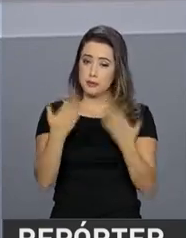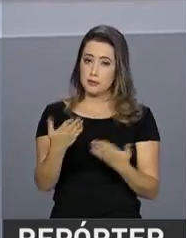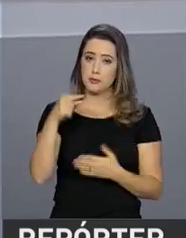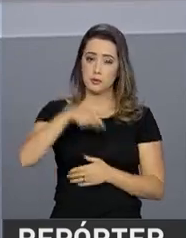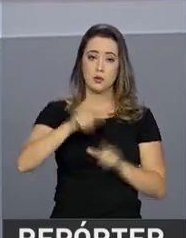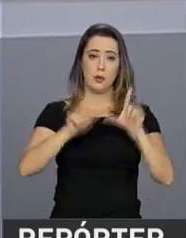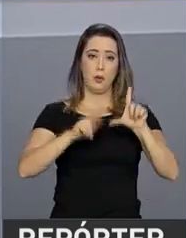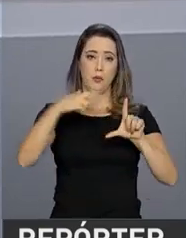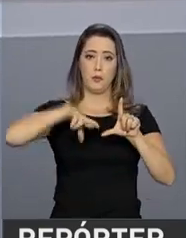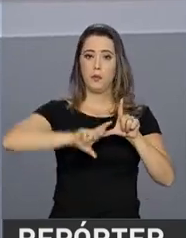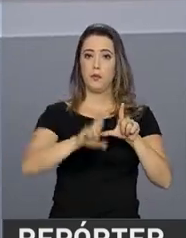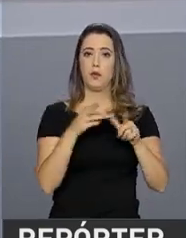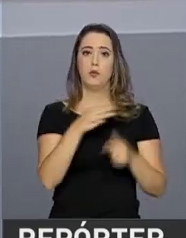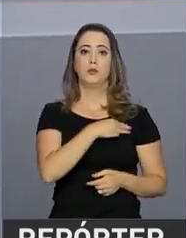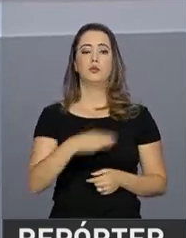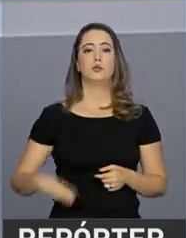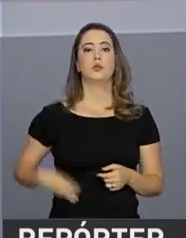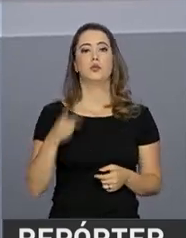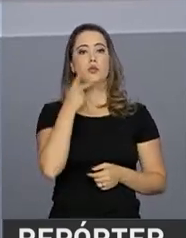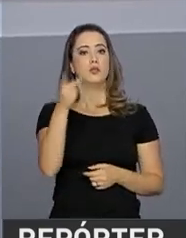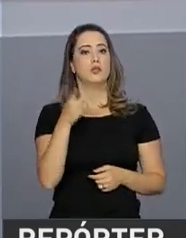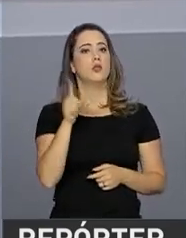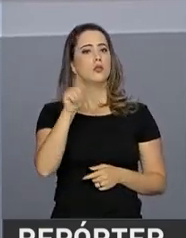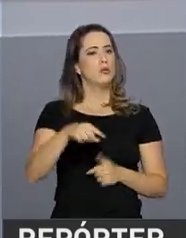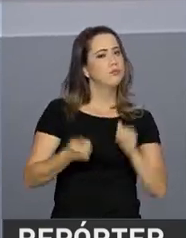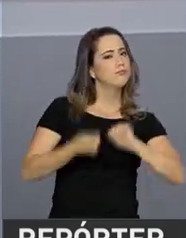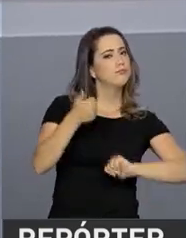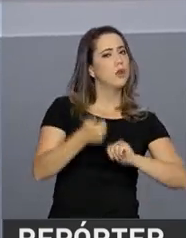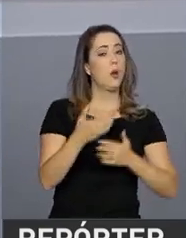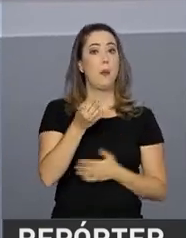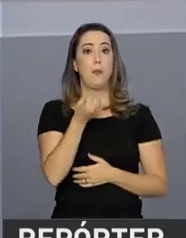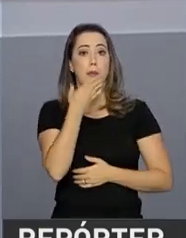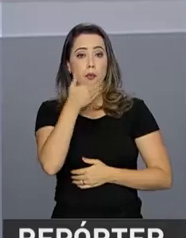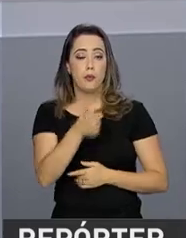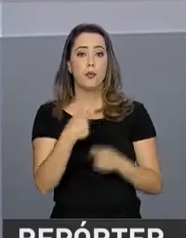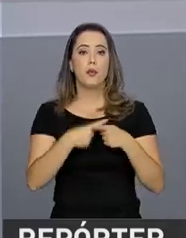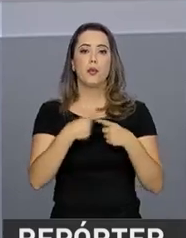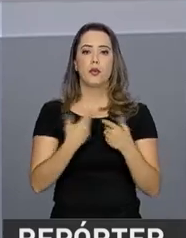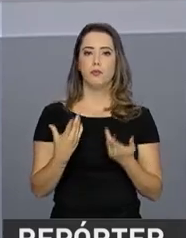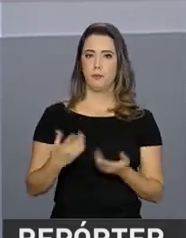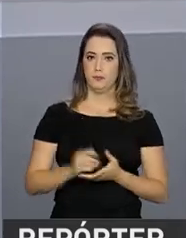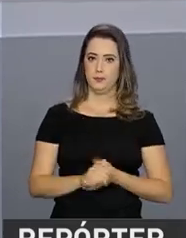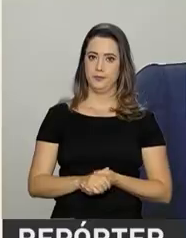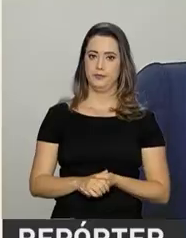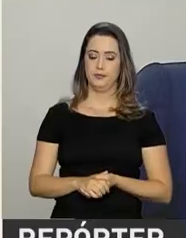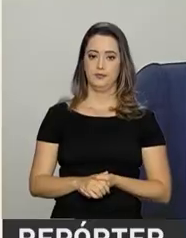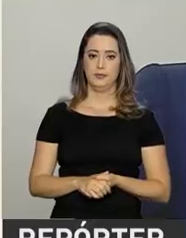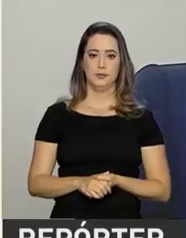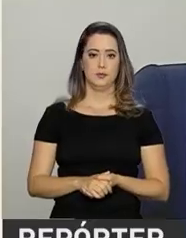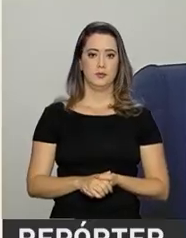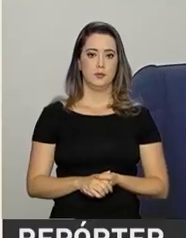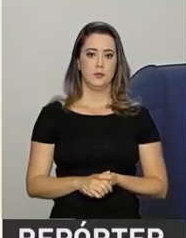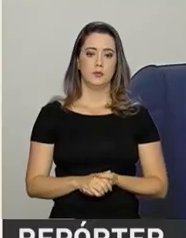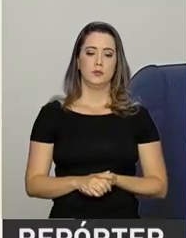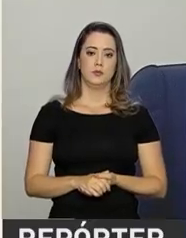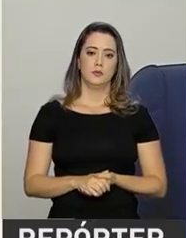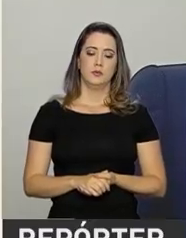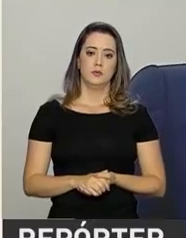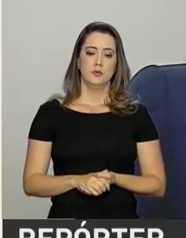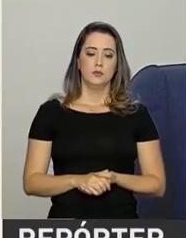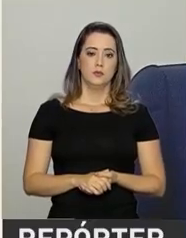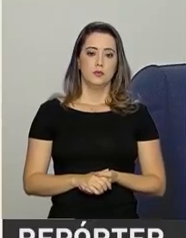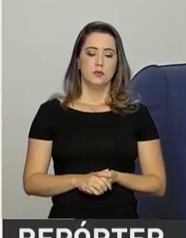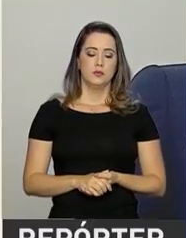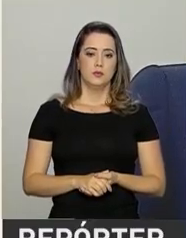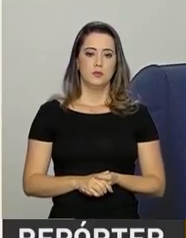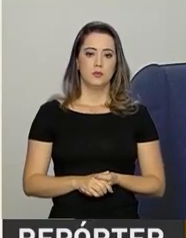minas e energia moreira franco falou sobre as vantagens das novas regras de mineração nós temos